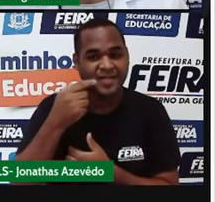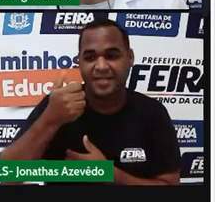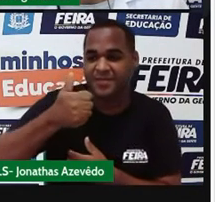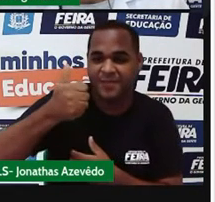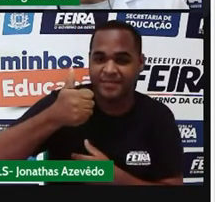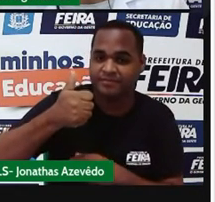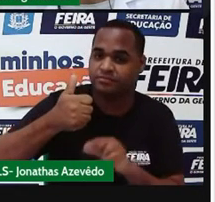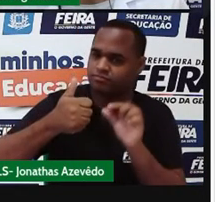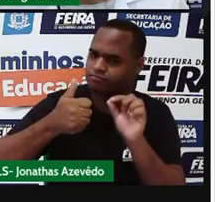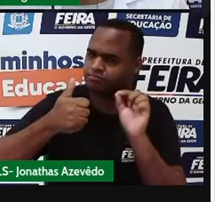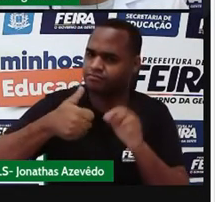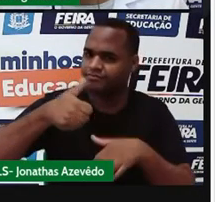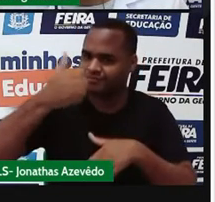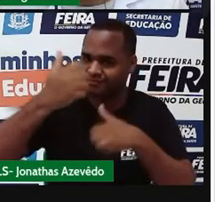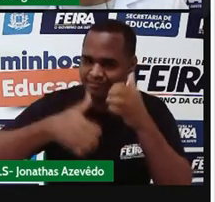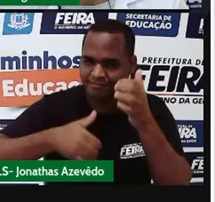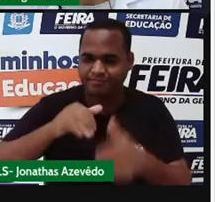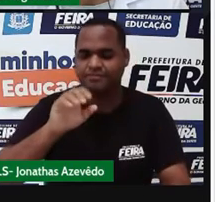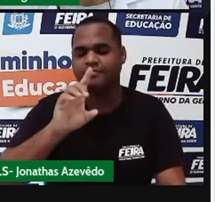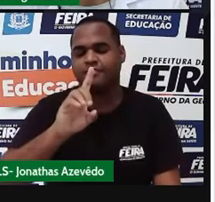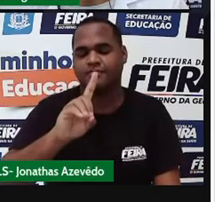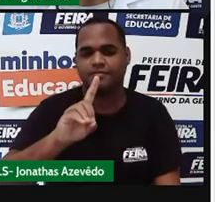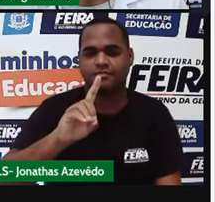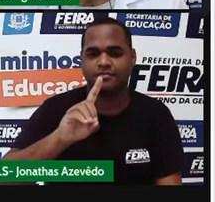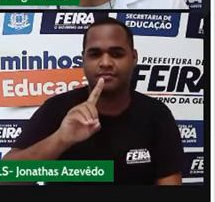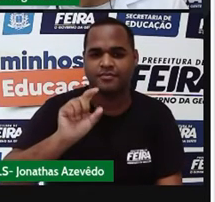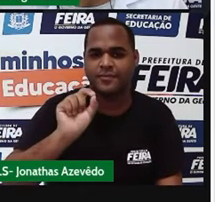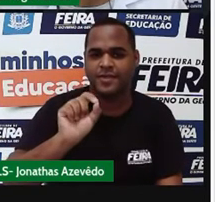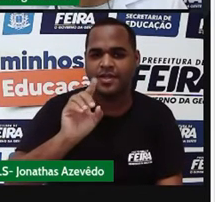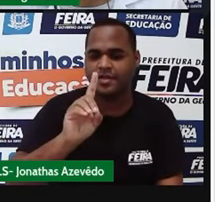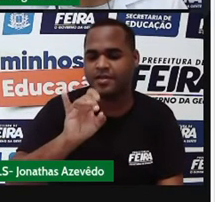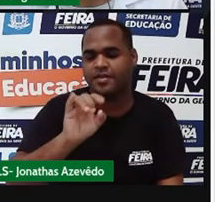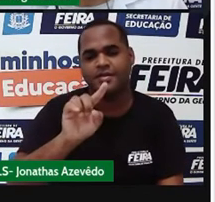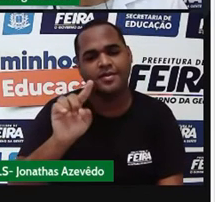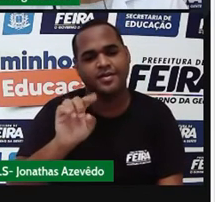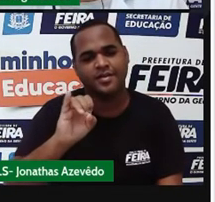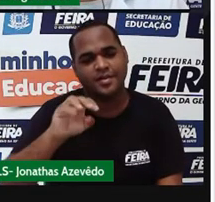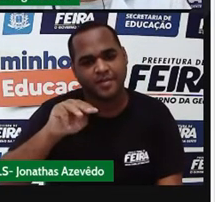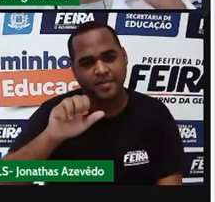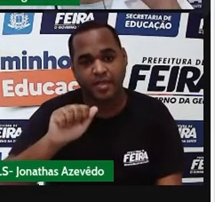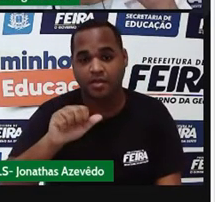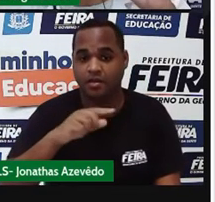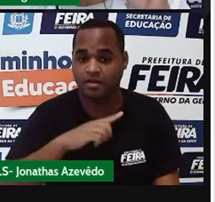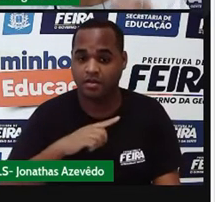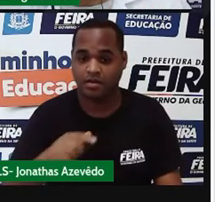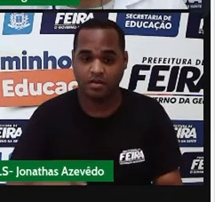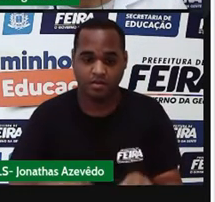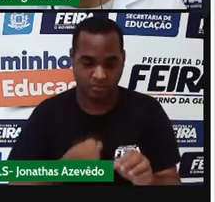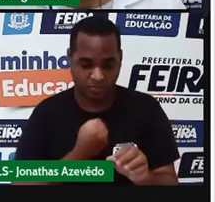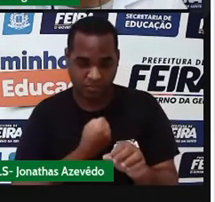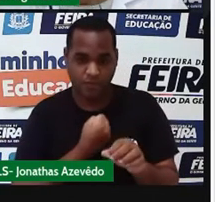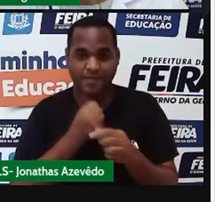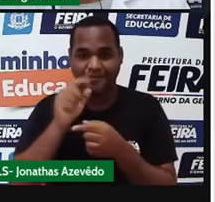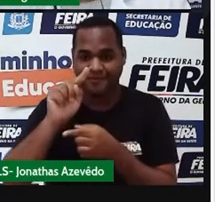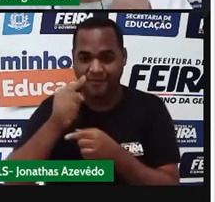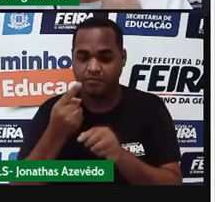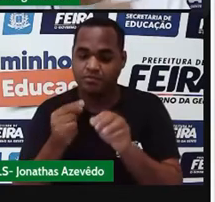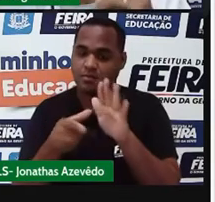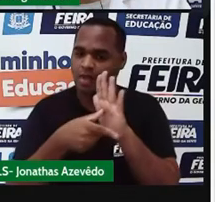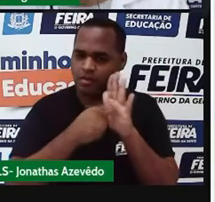que eu vou ensinar é Paradise mas e na frente da vírgula vem o número zero